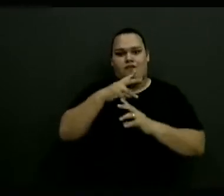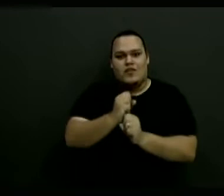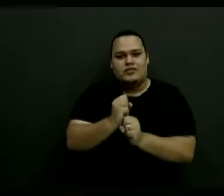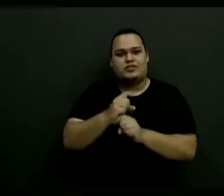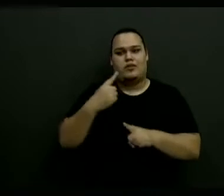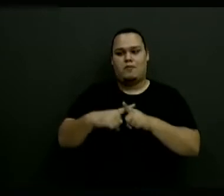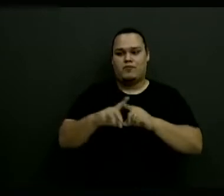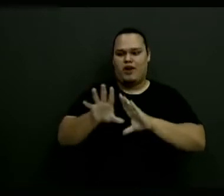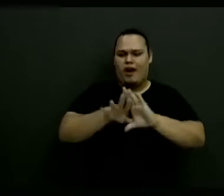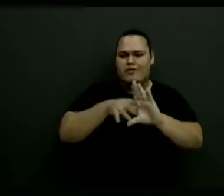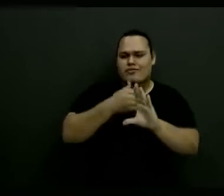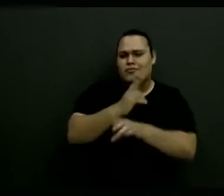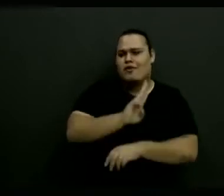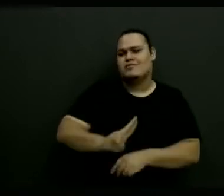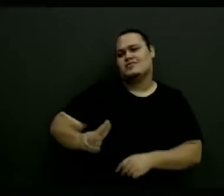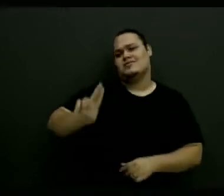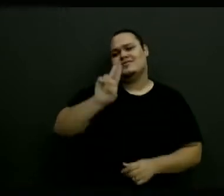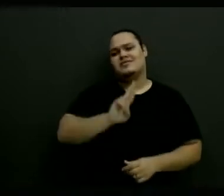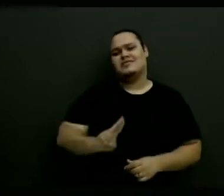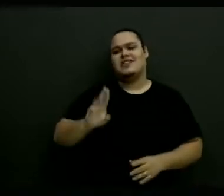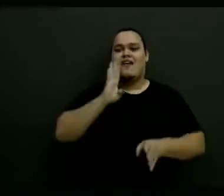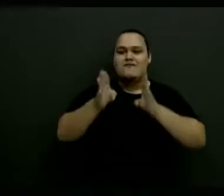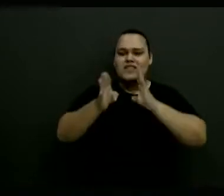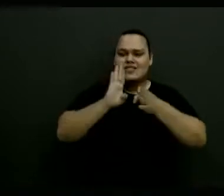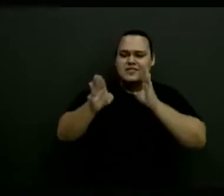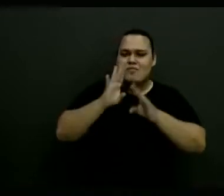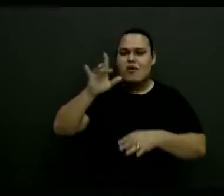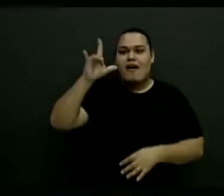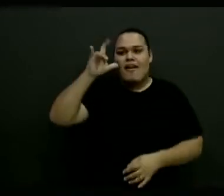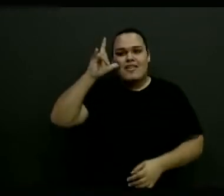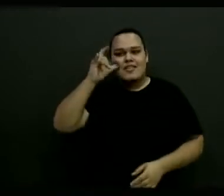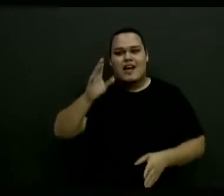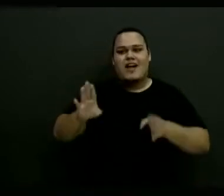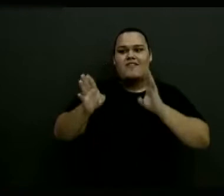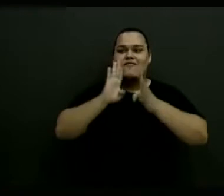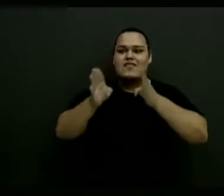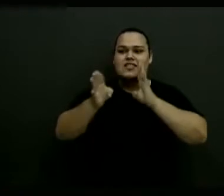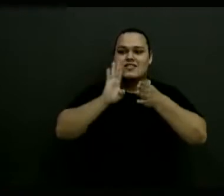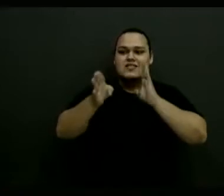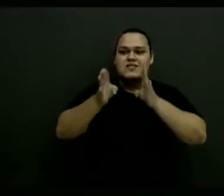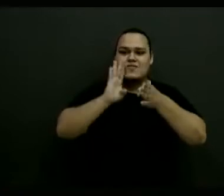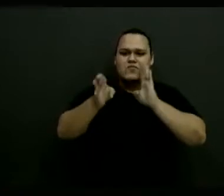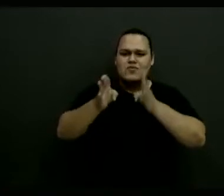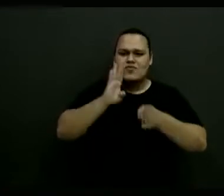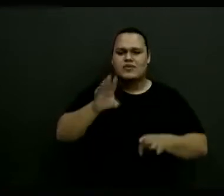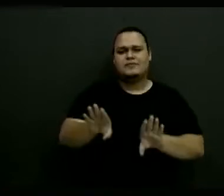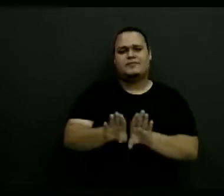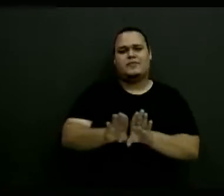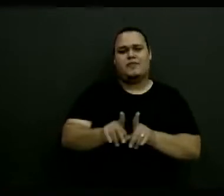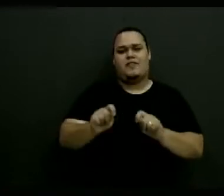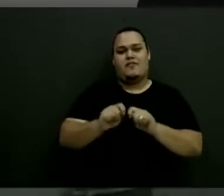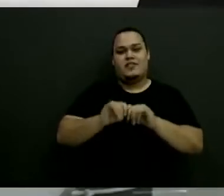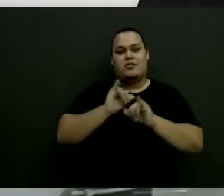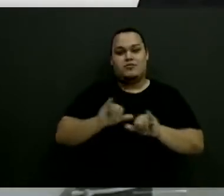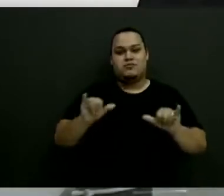através do Instagram e também do Facebook. Deus tem aberto portas para as nações. Sim, pastor.